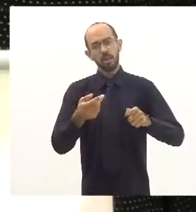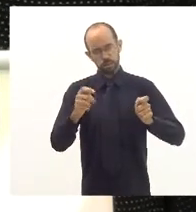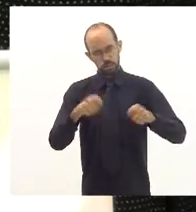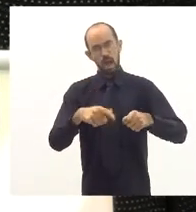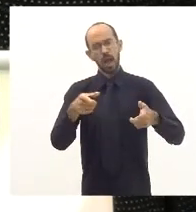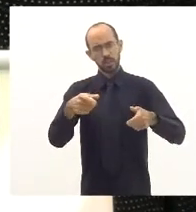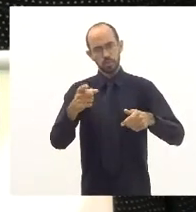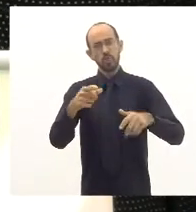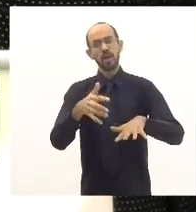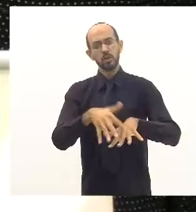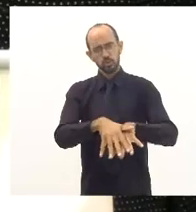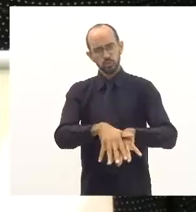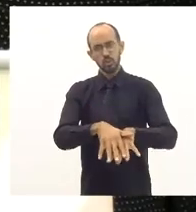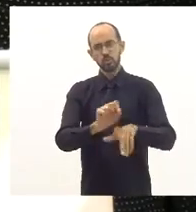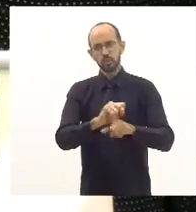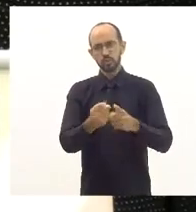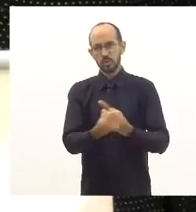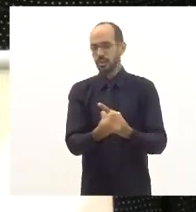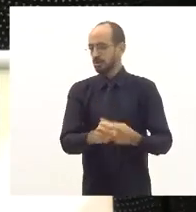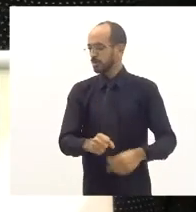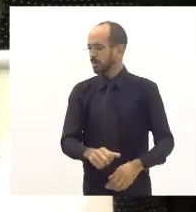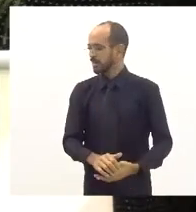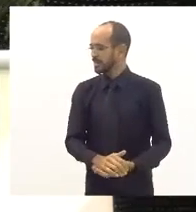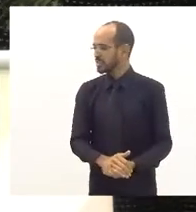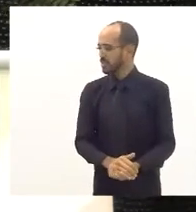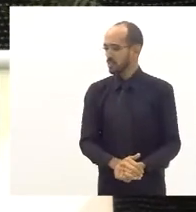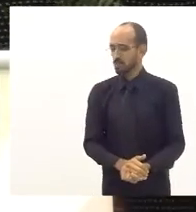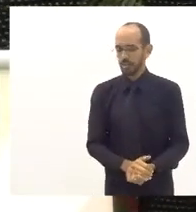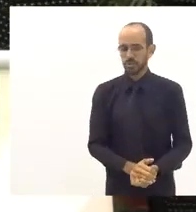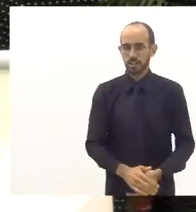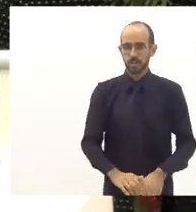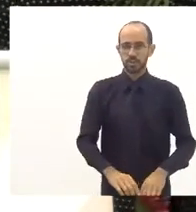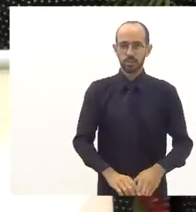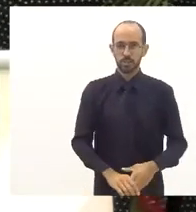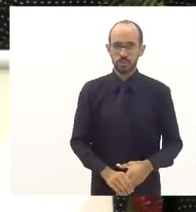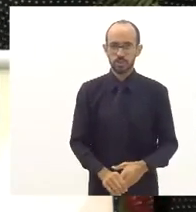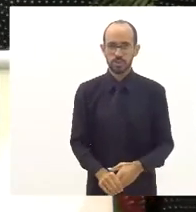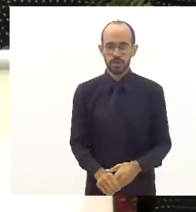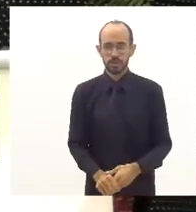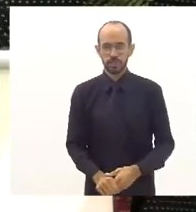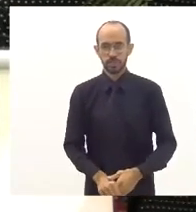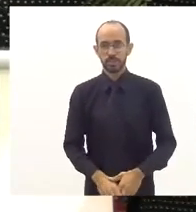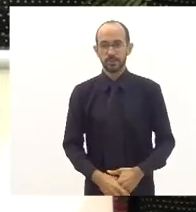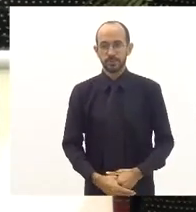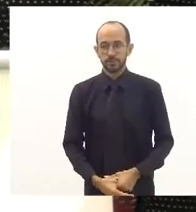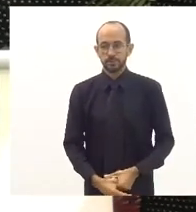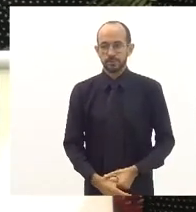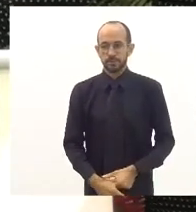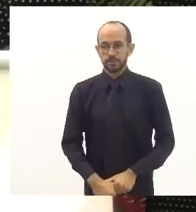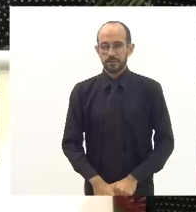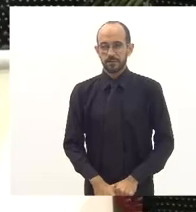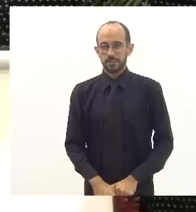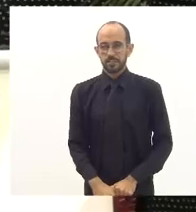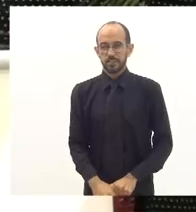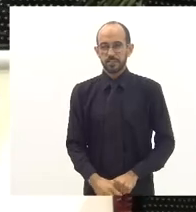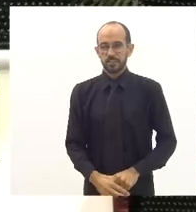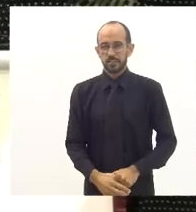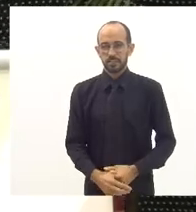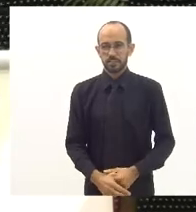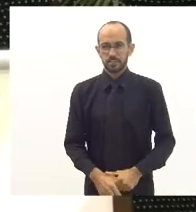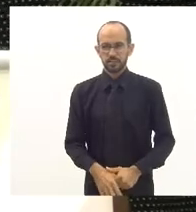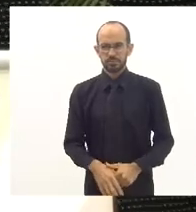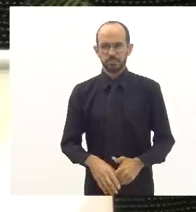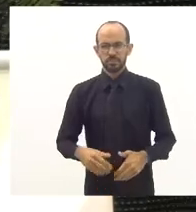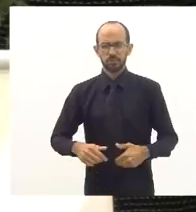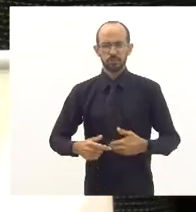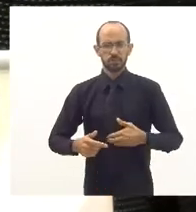social, isso é combate a uma forma de violência. Avançando, mais à frente, mais ou menos